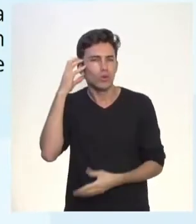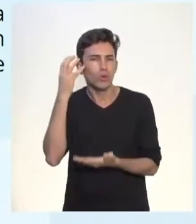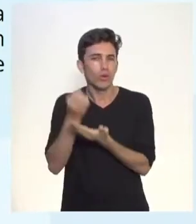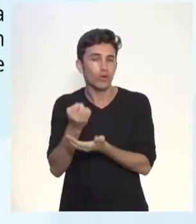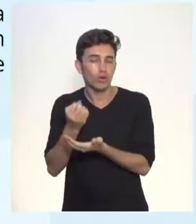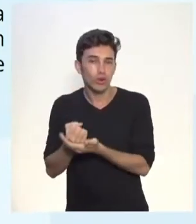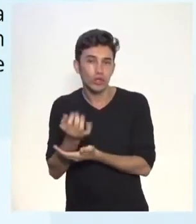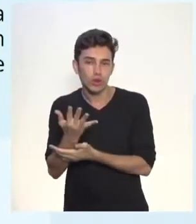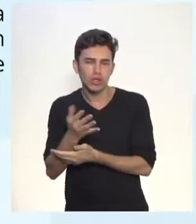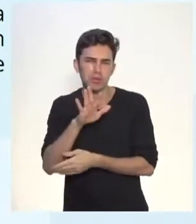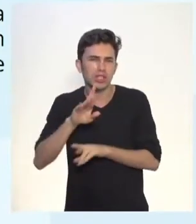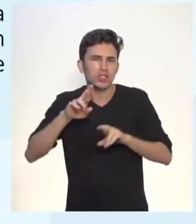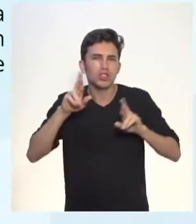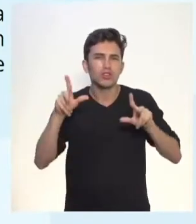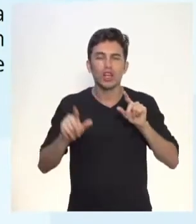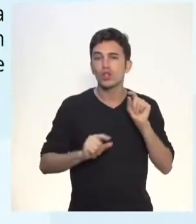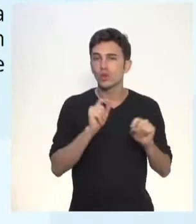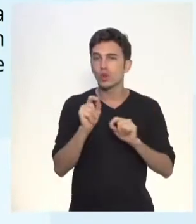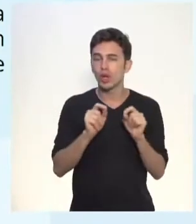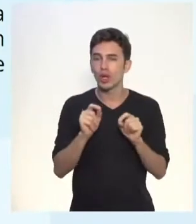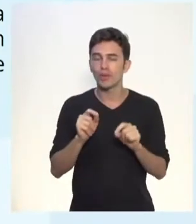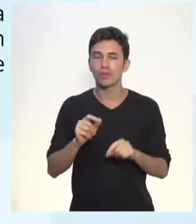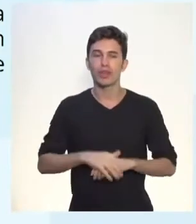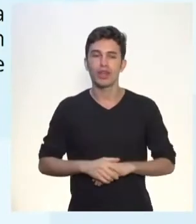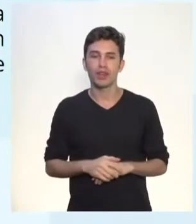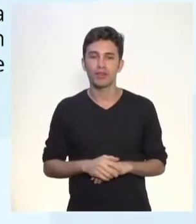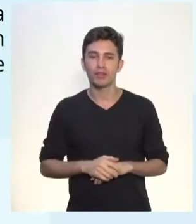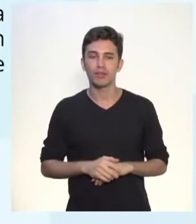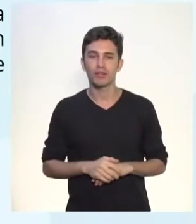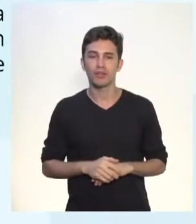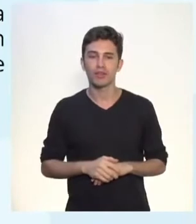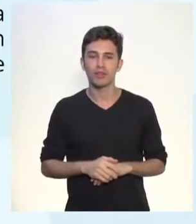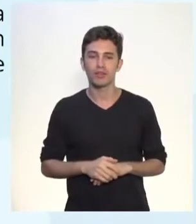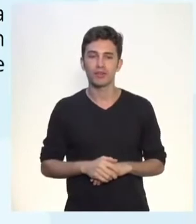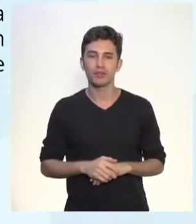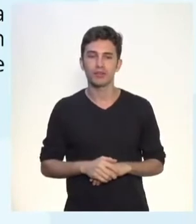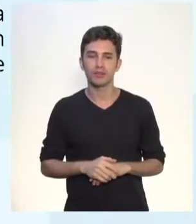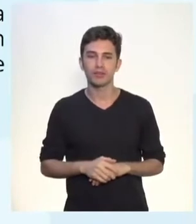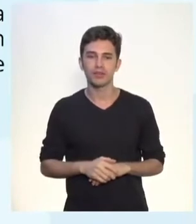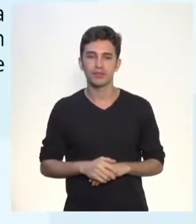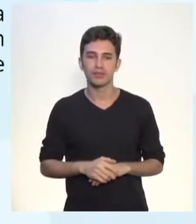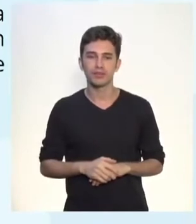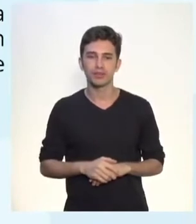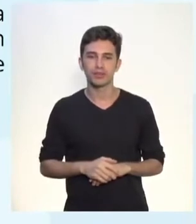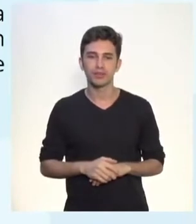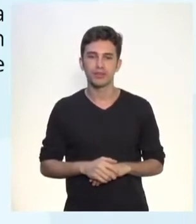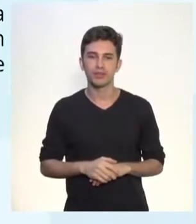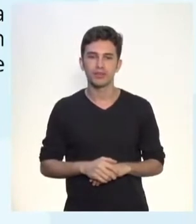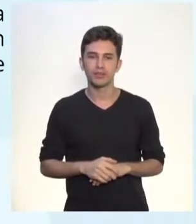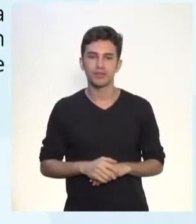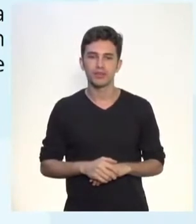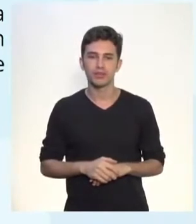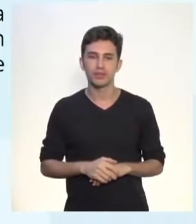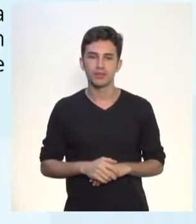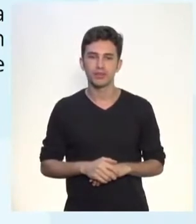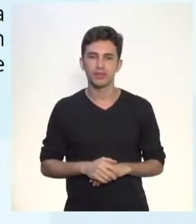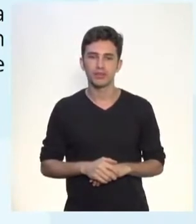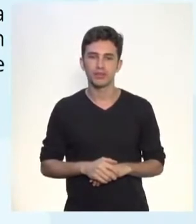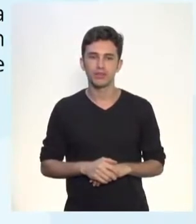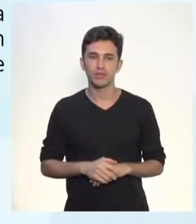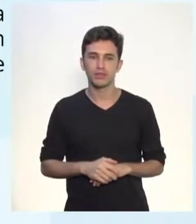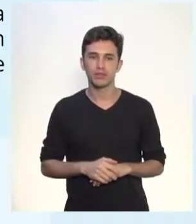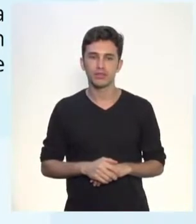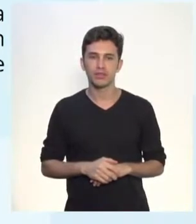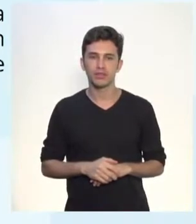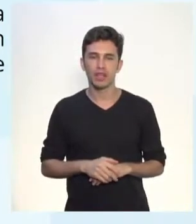Porém, a diferença é que ele não tem que eles não possuem imagem estática, ou seja, uma imagem que fica parada ali o